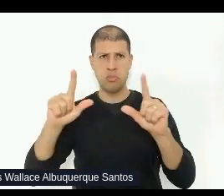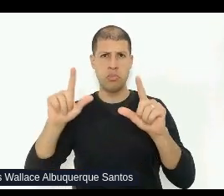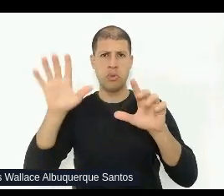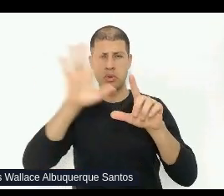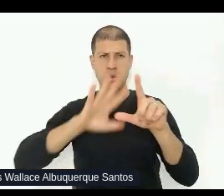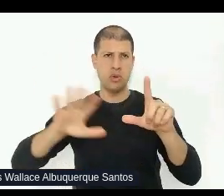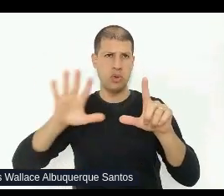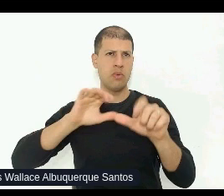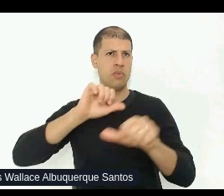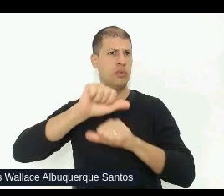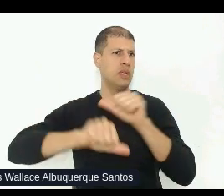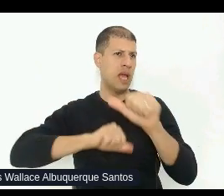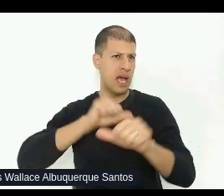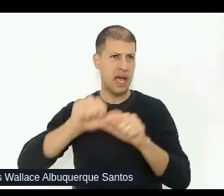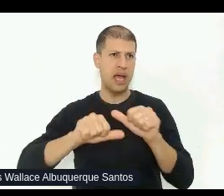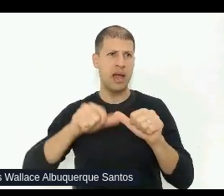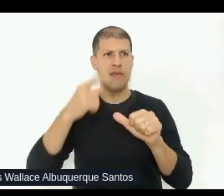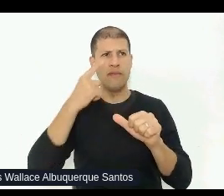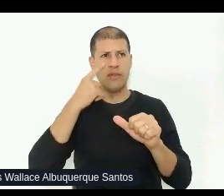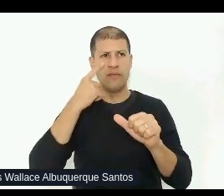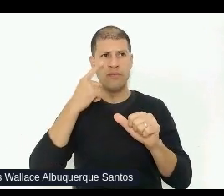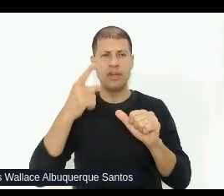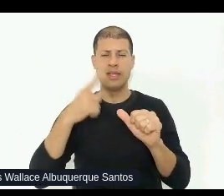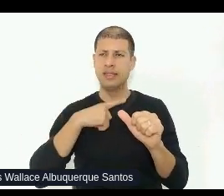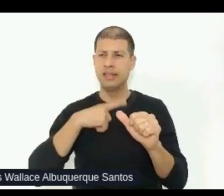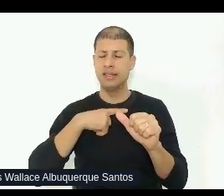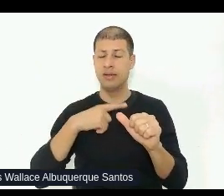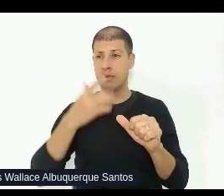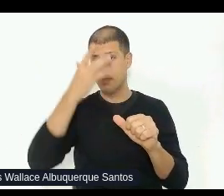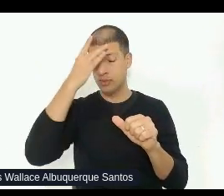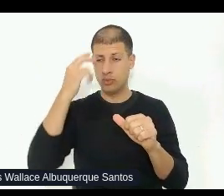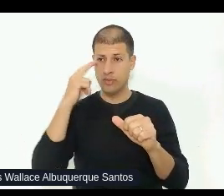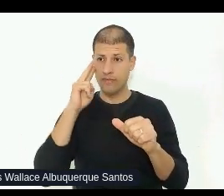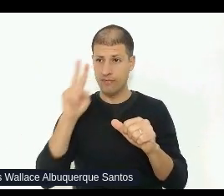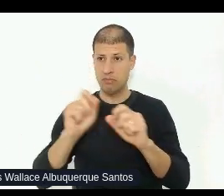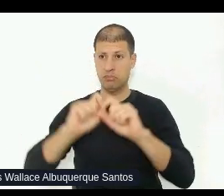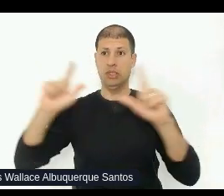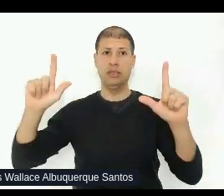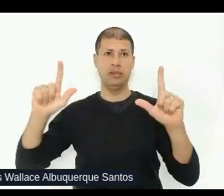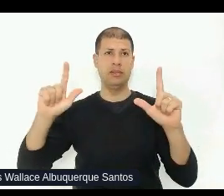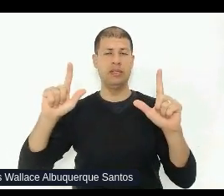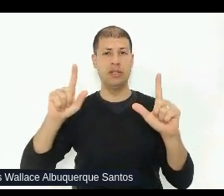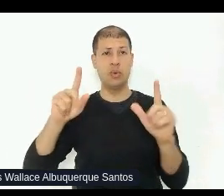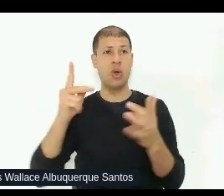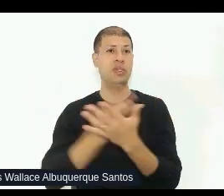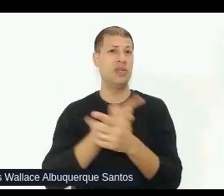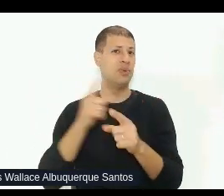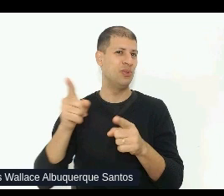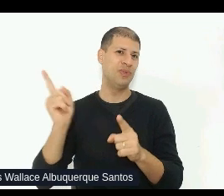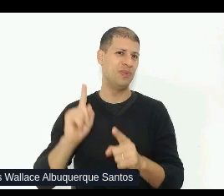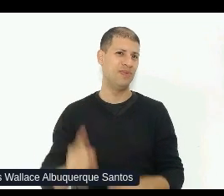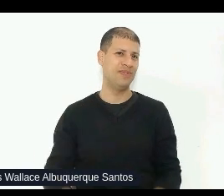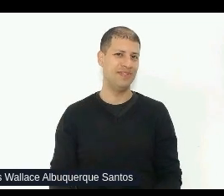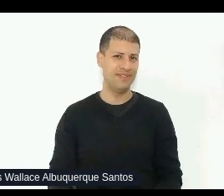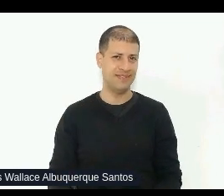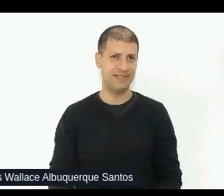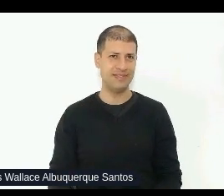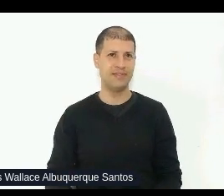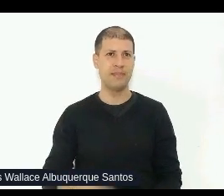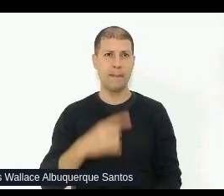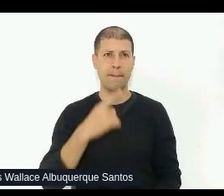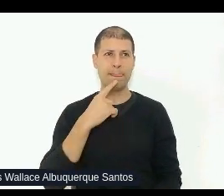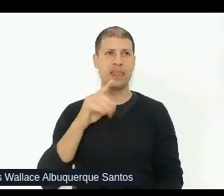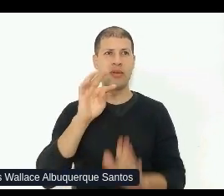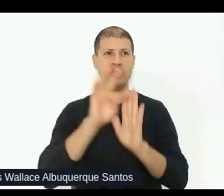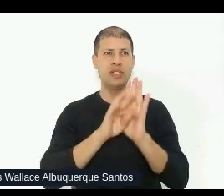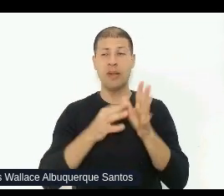botão, vamos fazer alguma coisa que chame a atenção. Mas aí o resultado não foi esse. Né? O time falou assim, o texto é muito